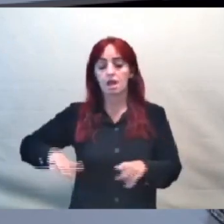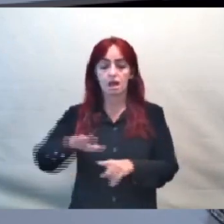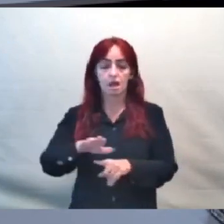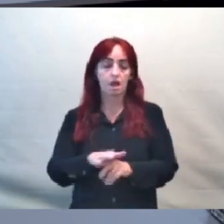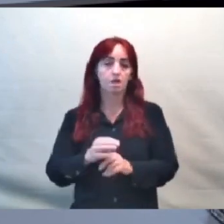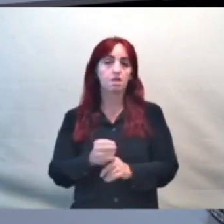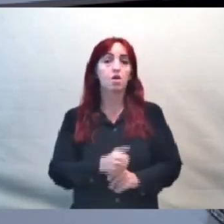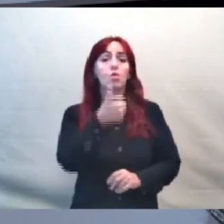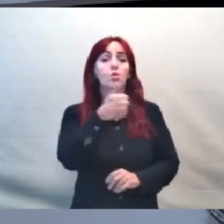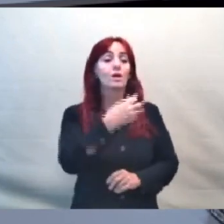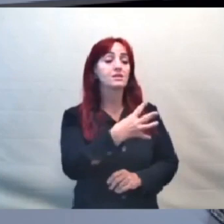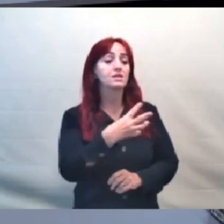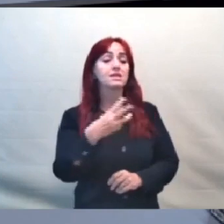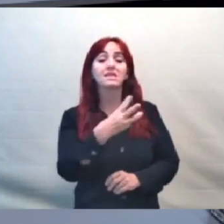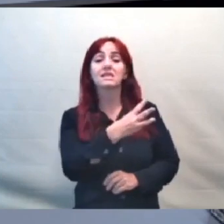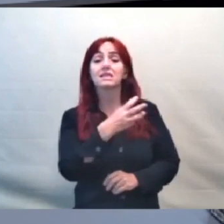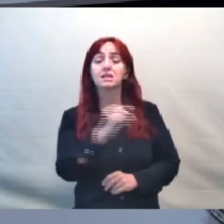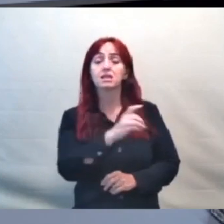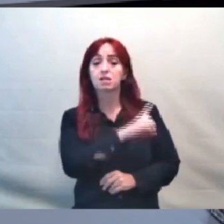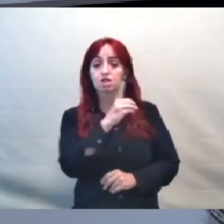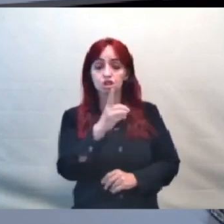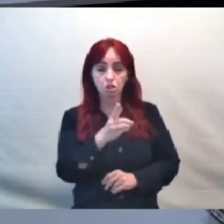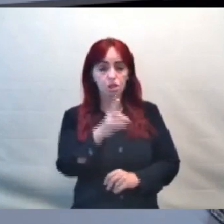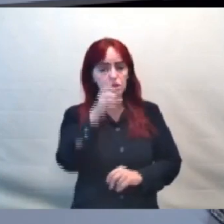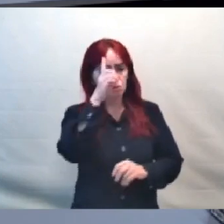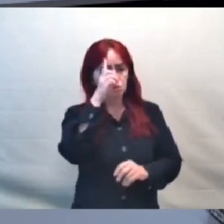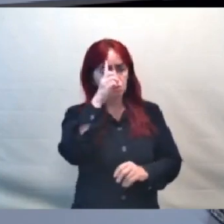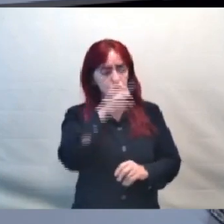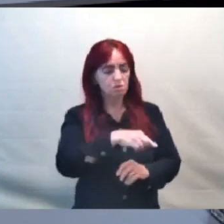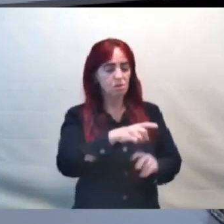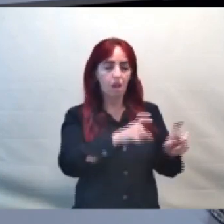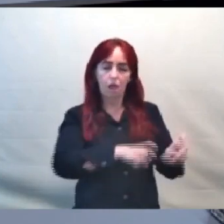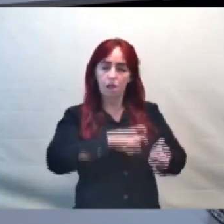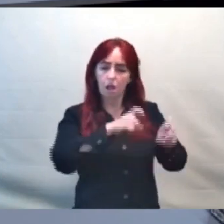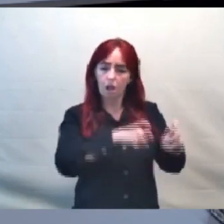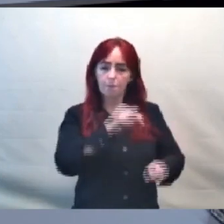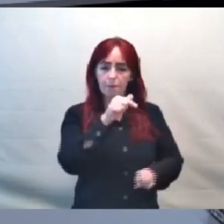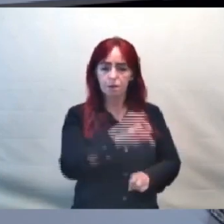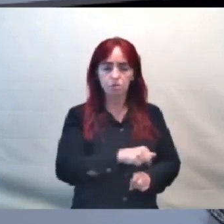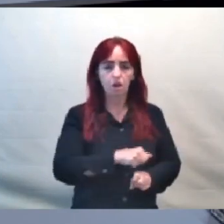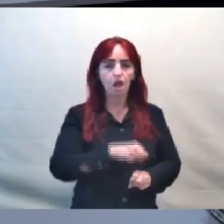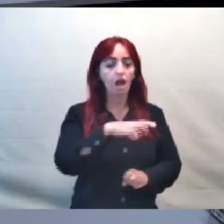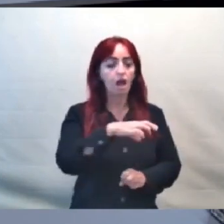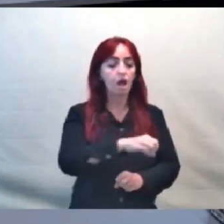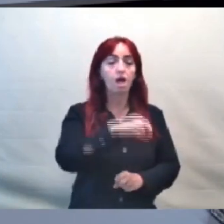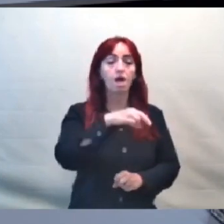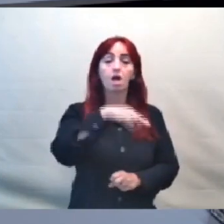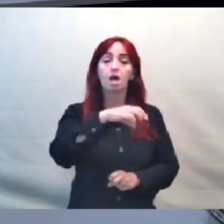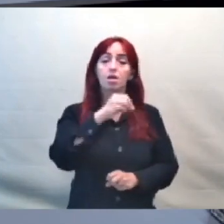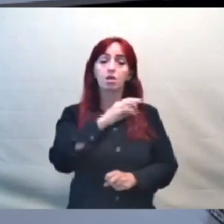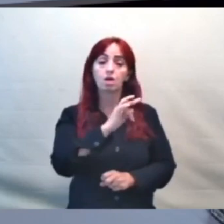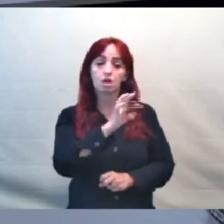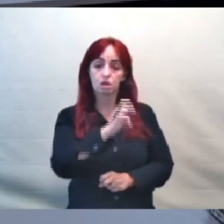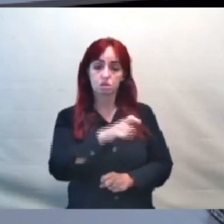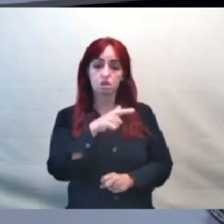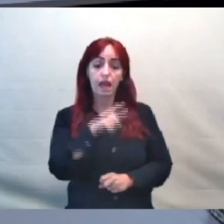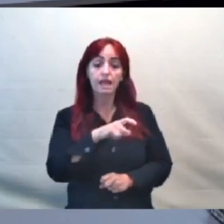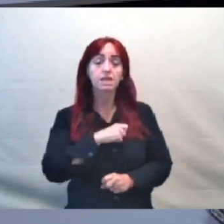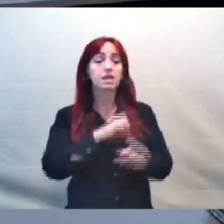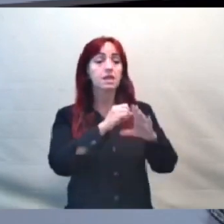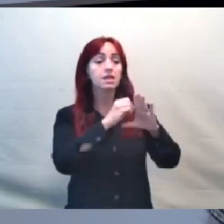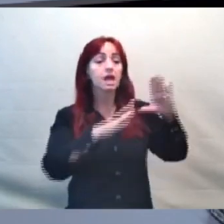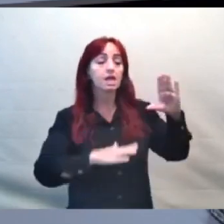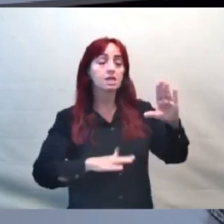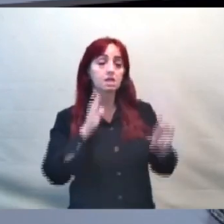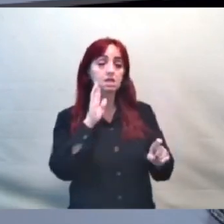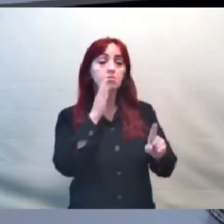Monjolos, que é na região norte. A região norte tem uma característica específica, vereadora, que é onde os córregos